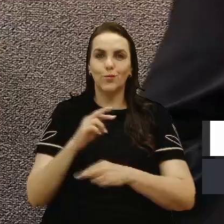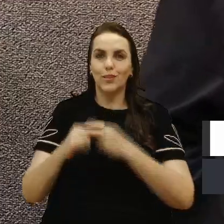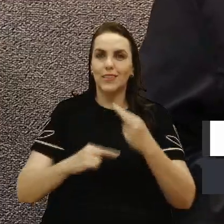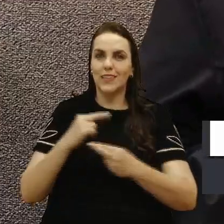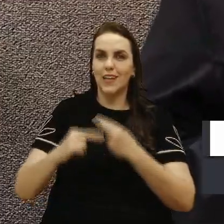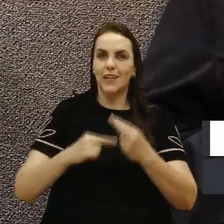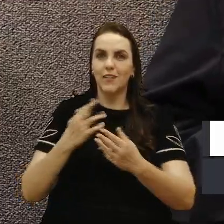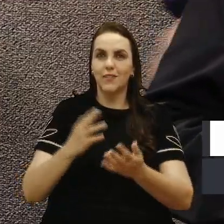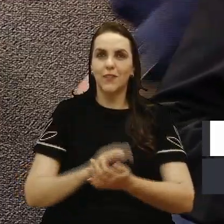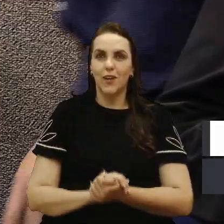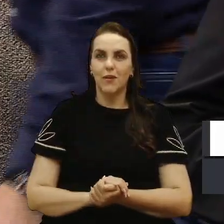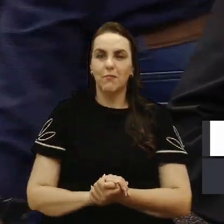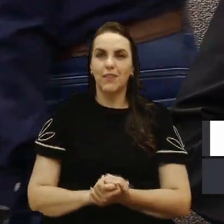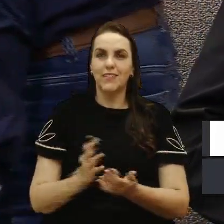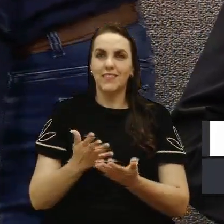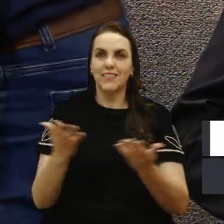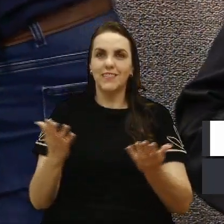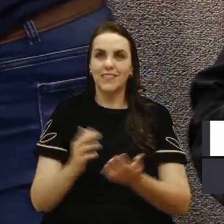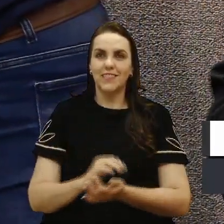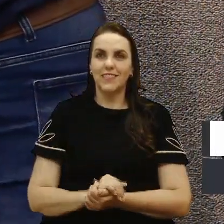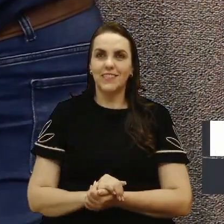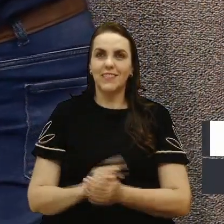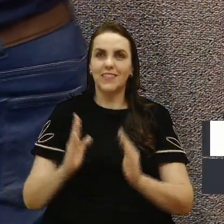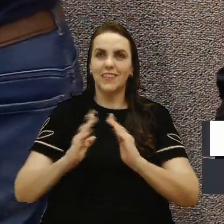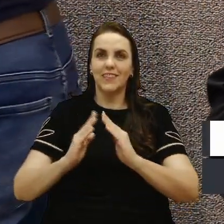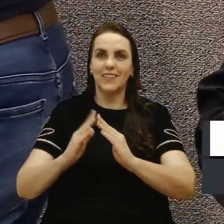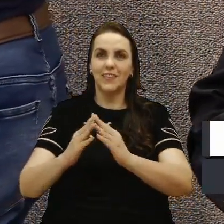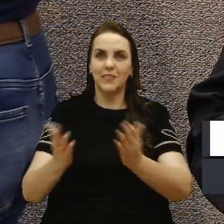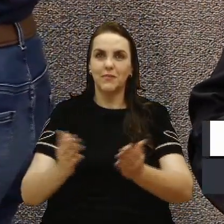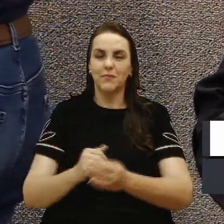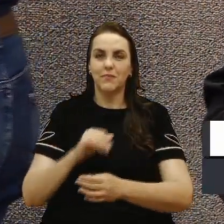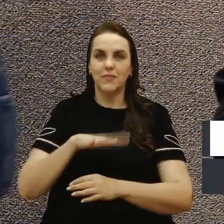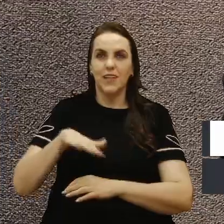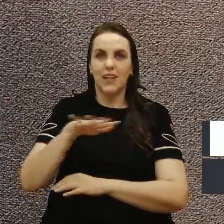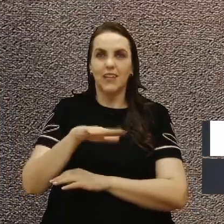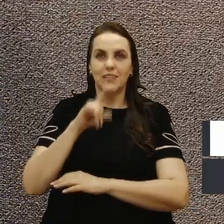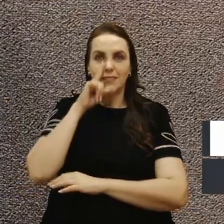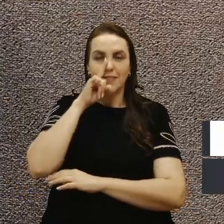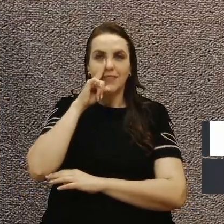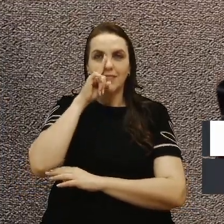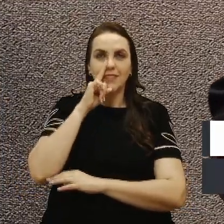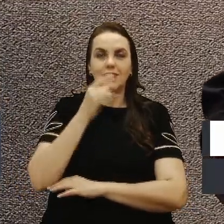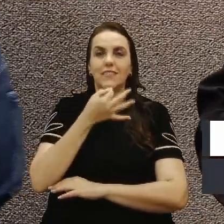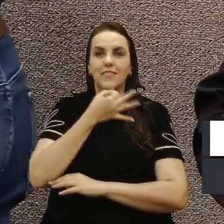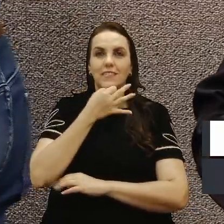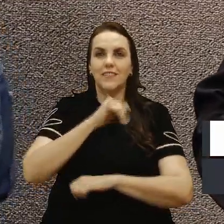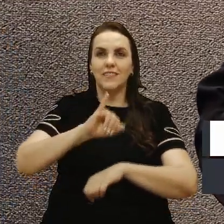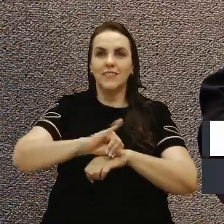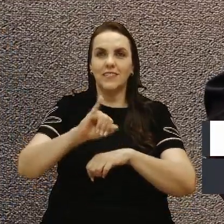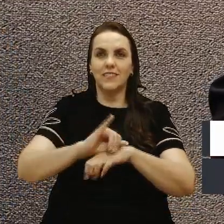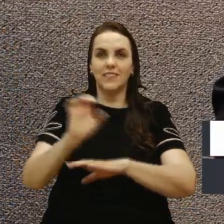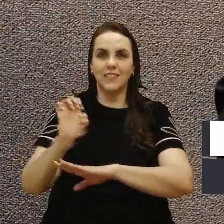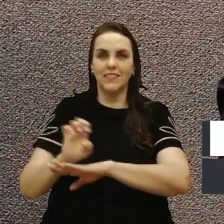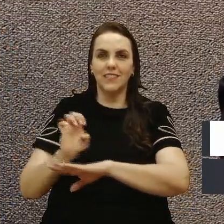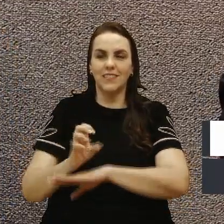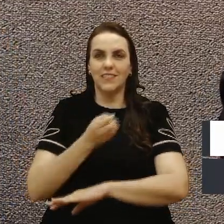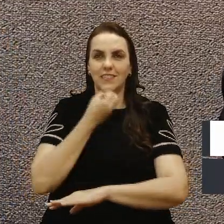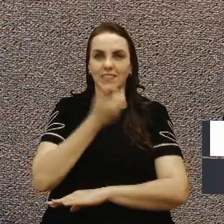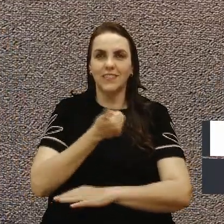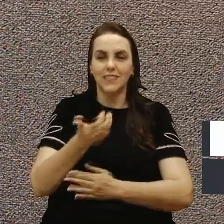reforma dessas casas que estão em área de risco. Caxias é a capital do estado, então que bom que nós